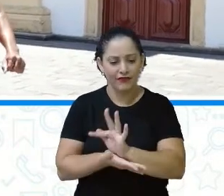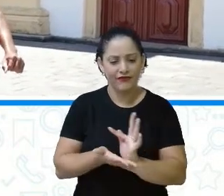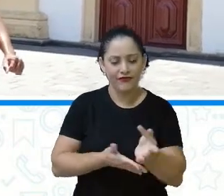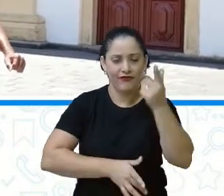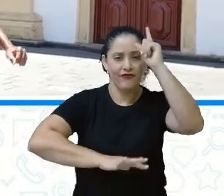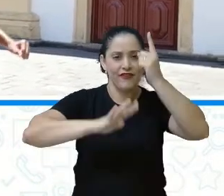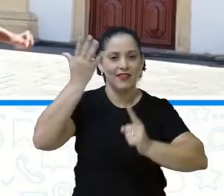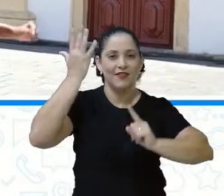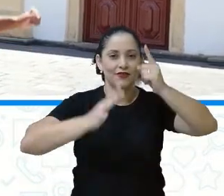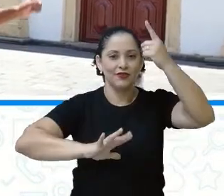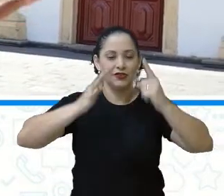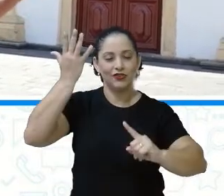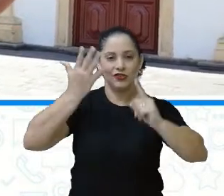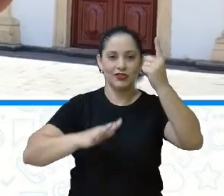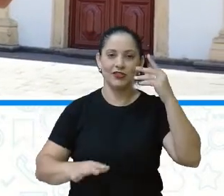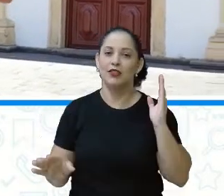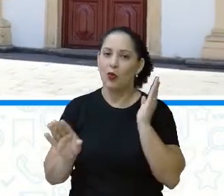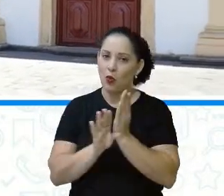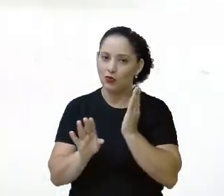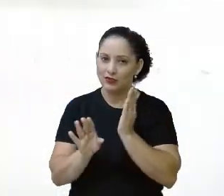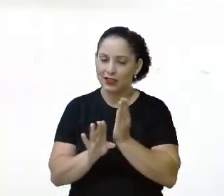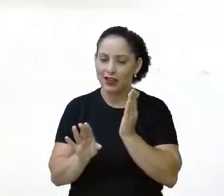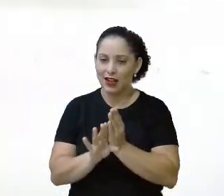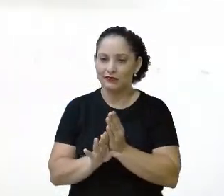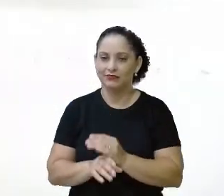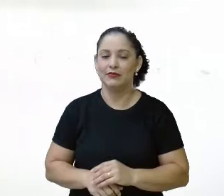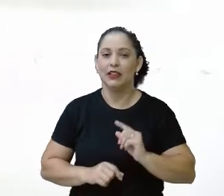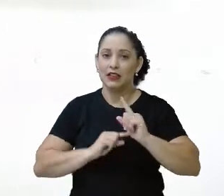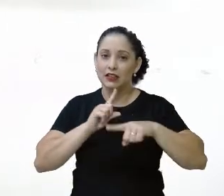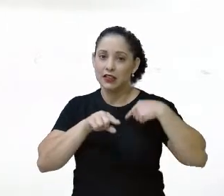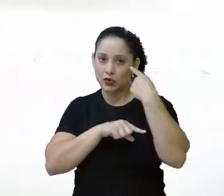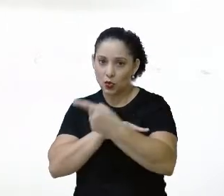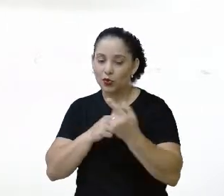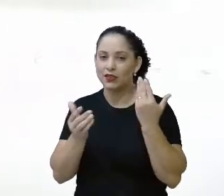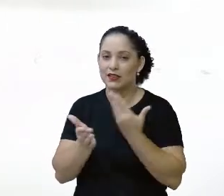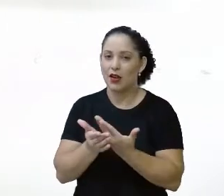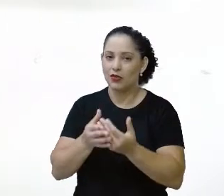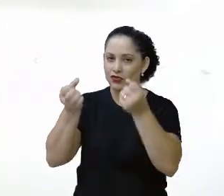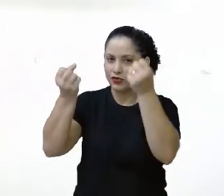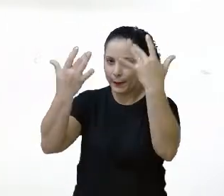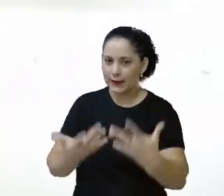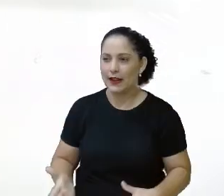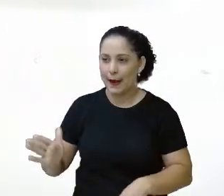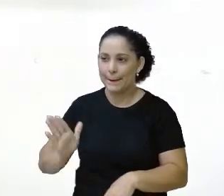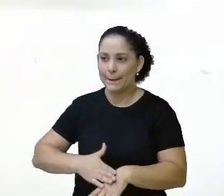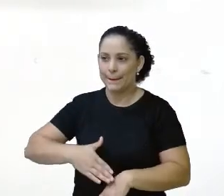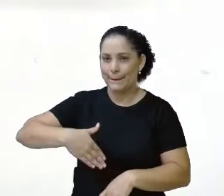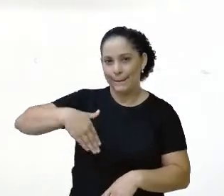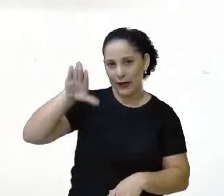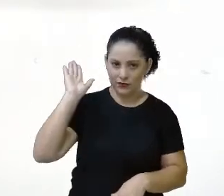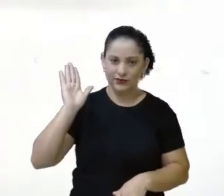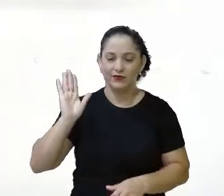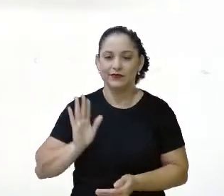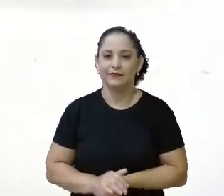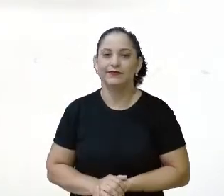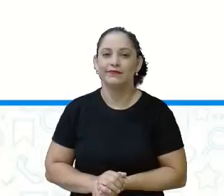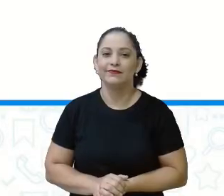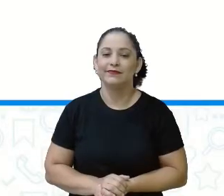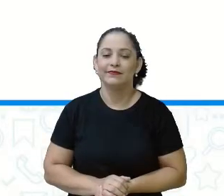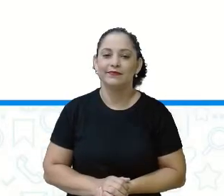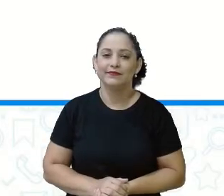gente encontra, não é? E que em outras aulas a gente vai destrinchar um pouco mais sobre esse, tá